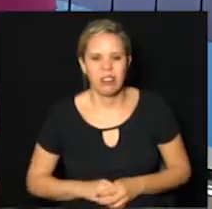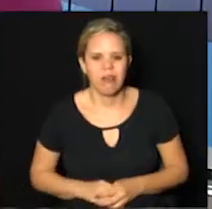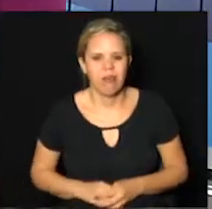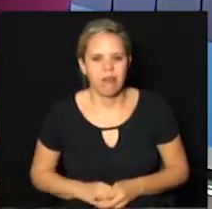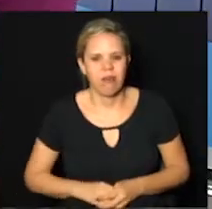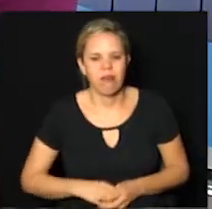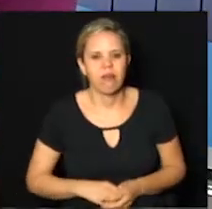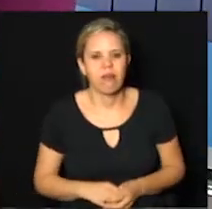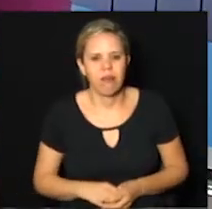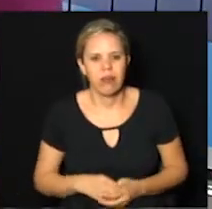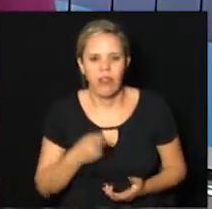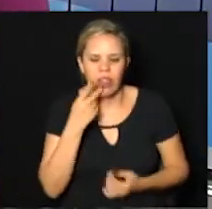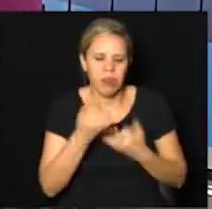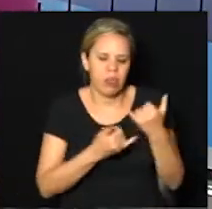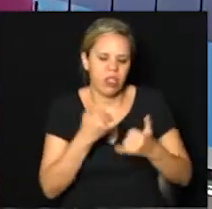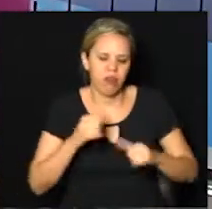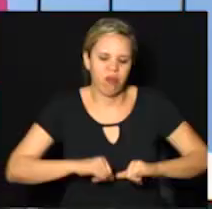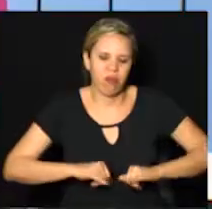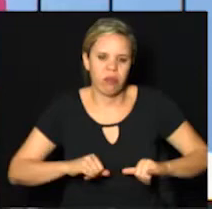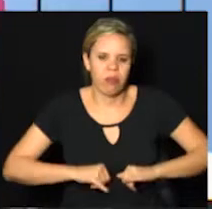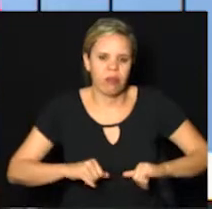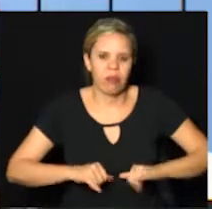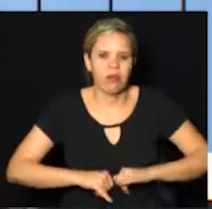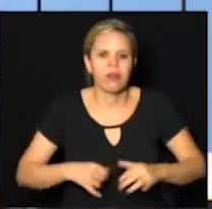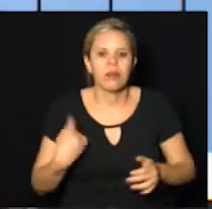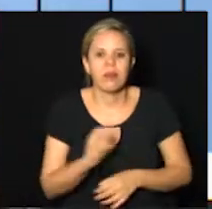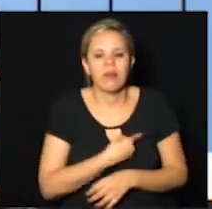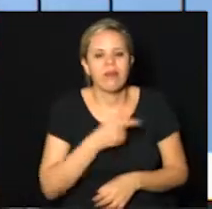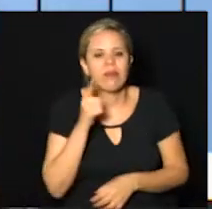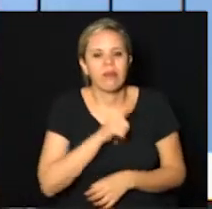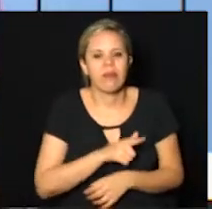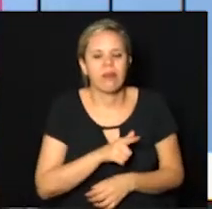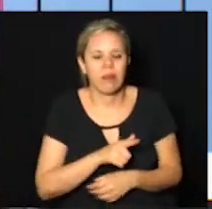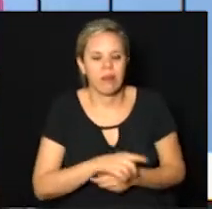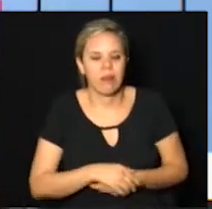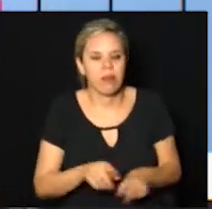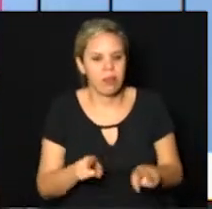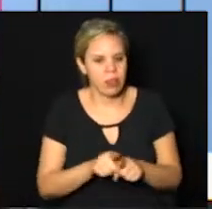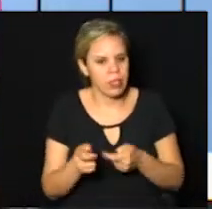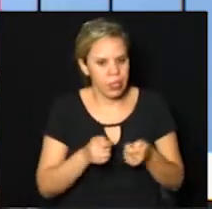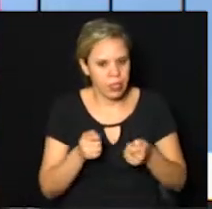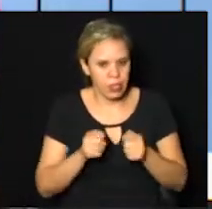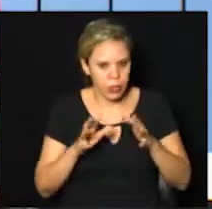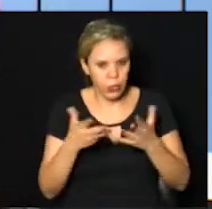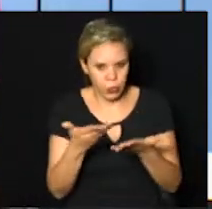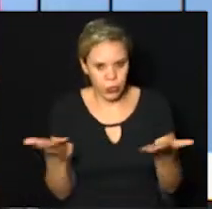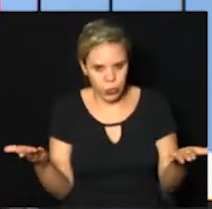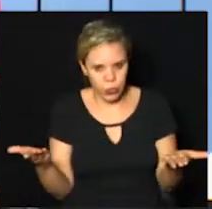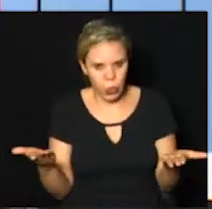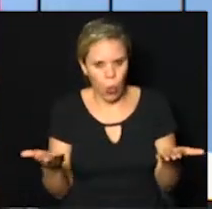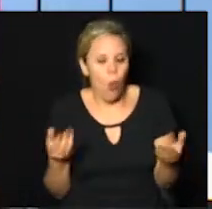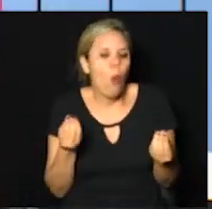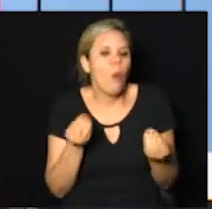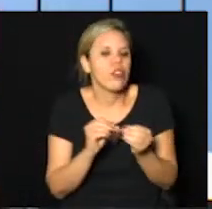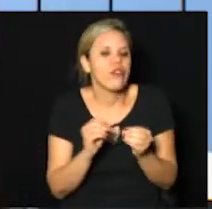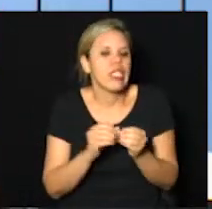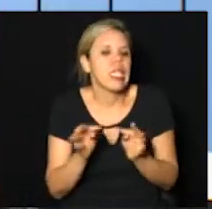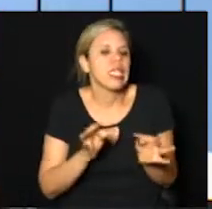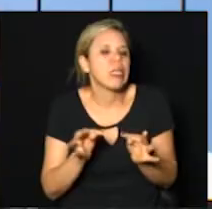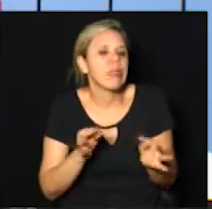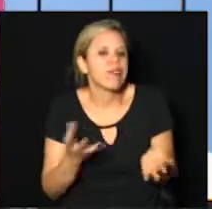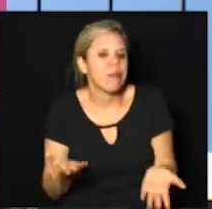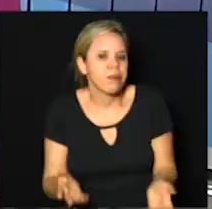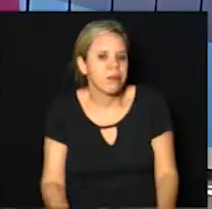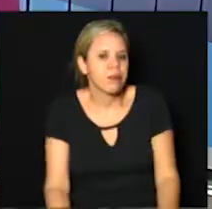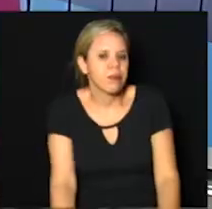Agora, doutora, eu falei brincando que é uma sofrência, mas a gente consegue também equilibrar tudo isso, né? O que, que pode fazer? Um